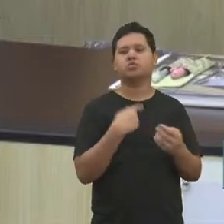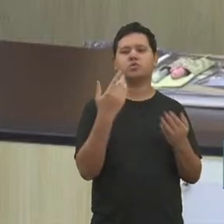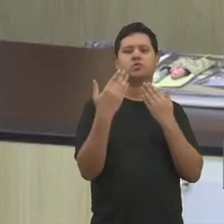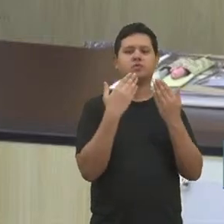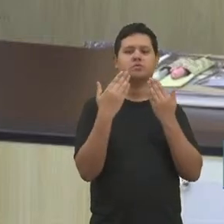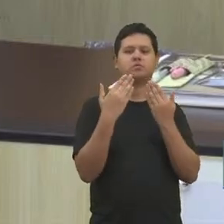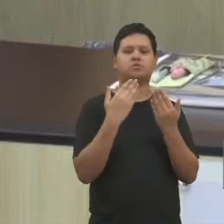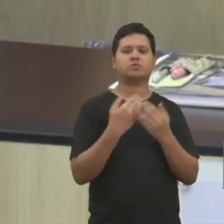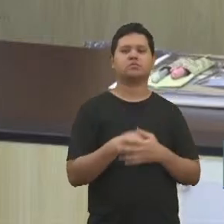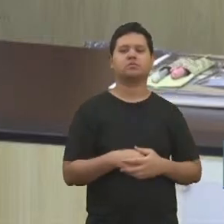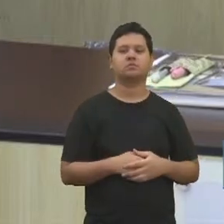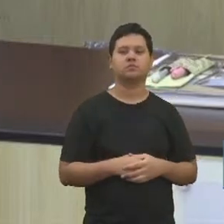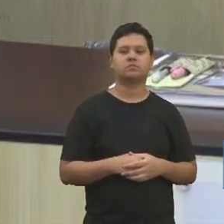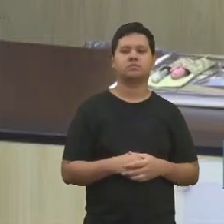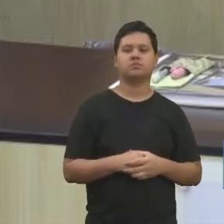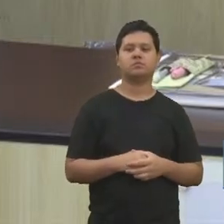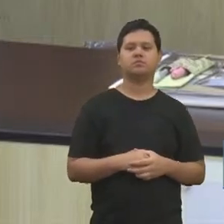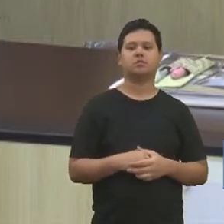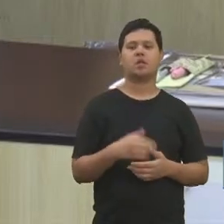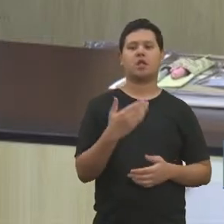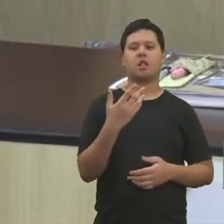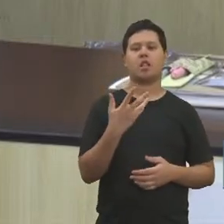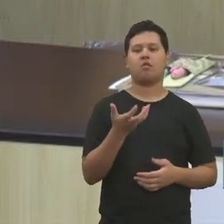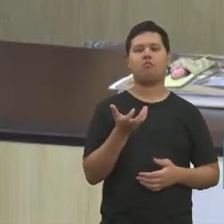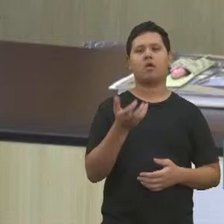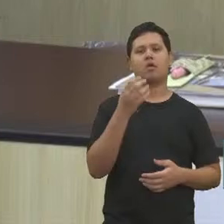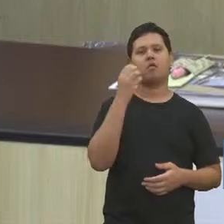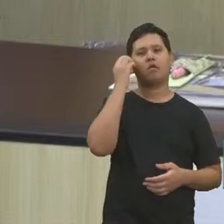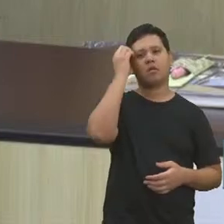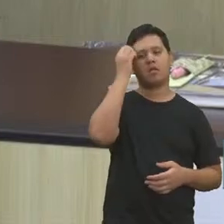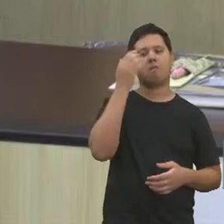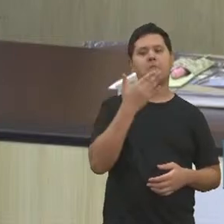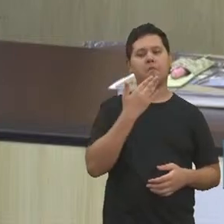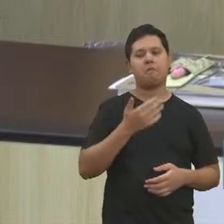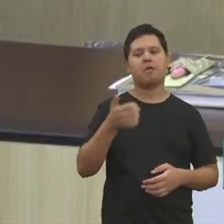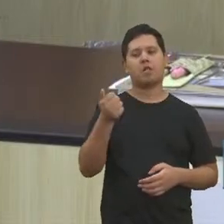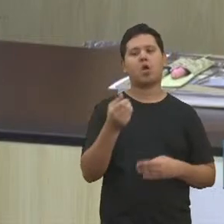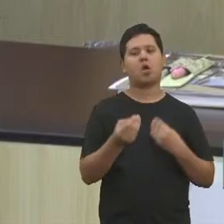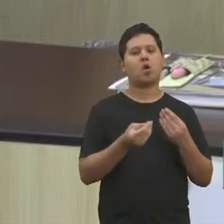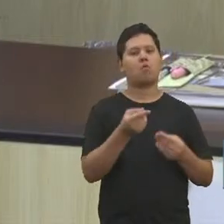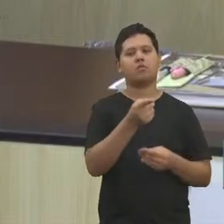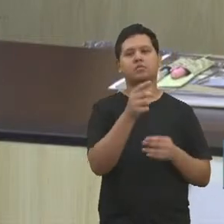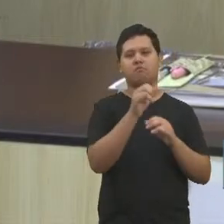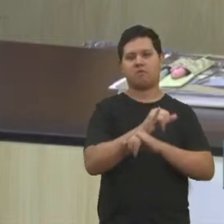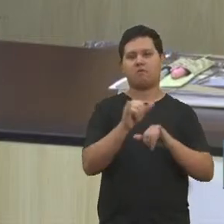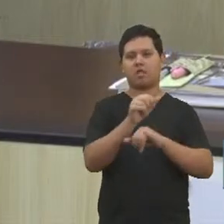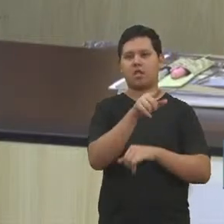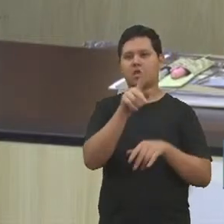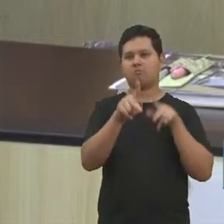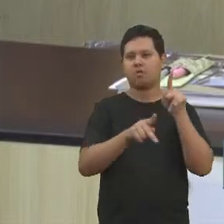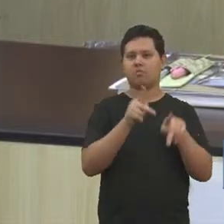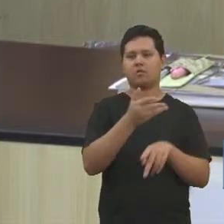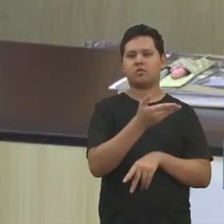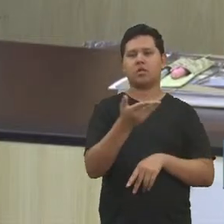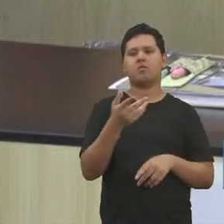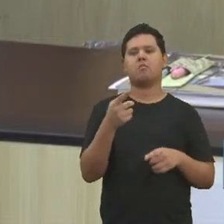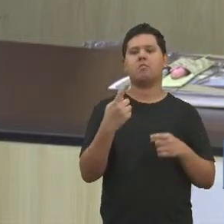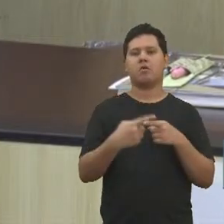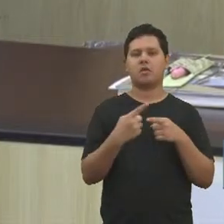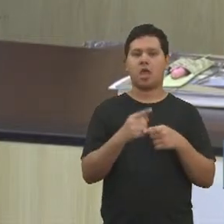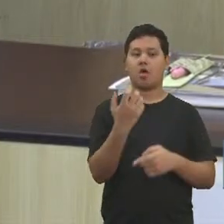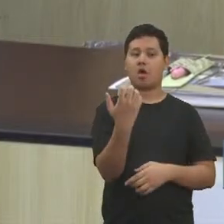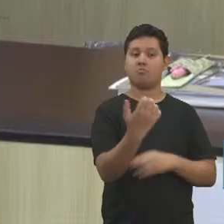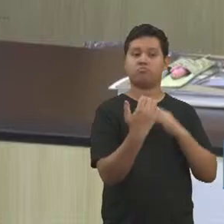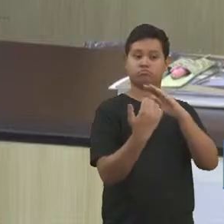sobre isso e eu gostaria de entender melhor sobre isso e como você passaria isso para a população, porque são empresas que